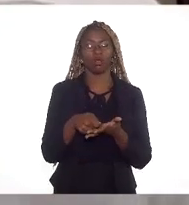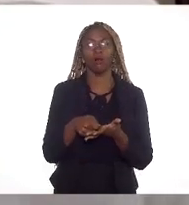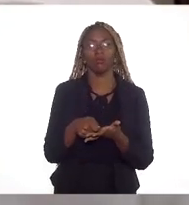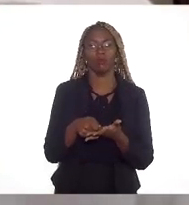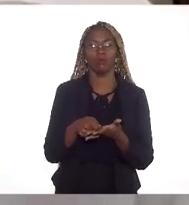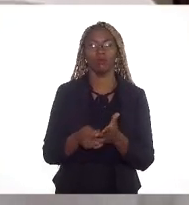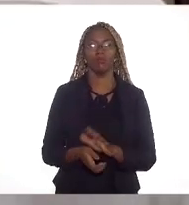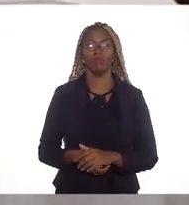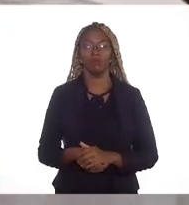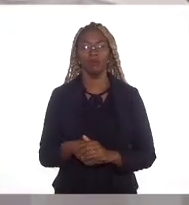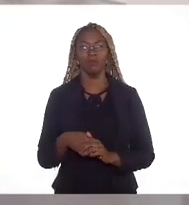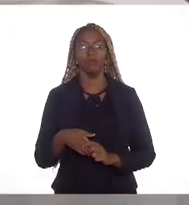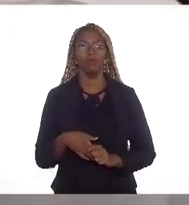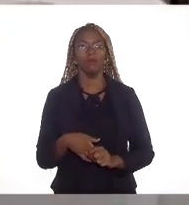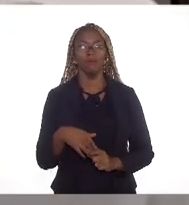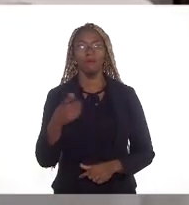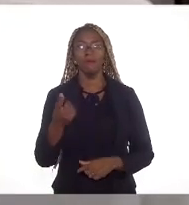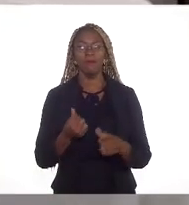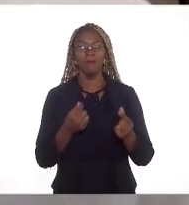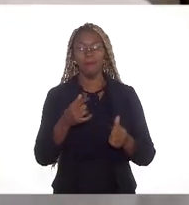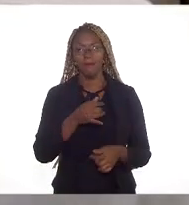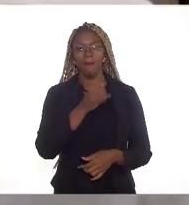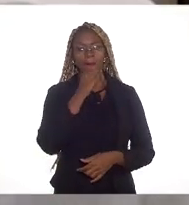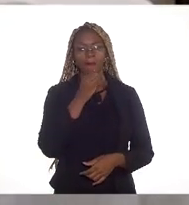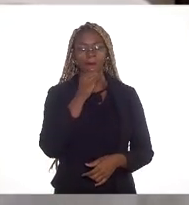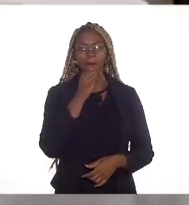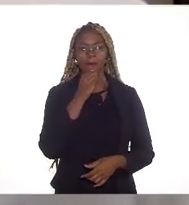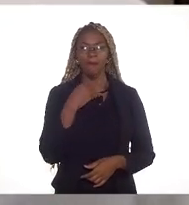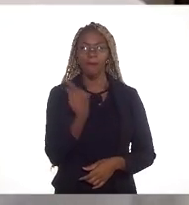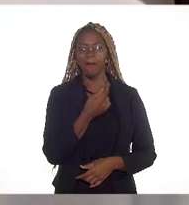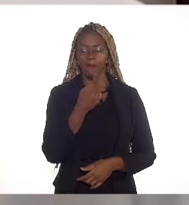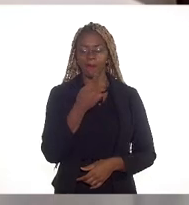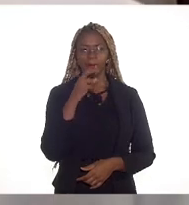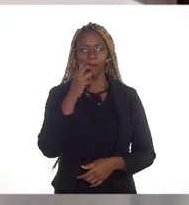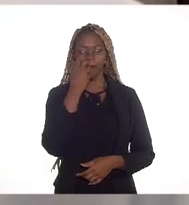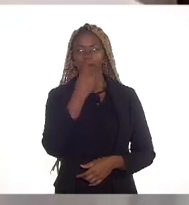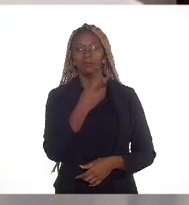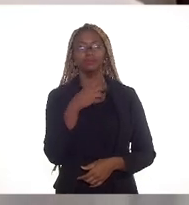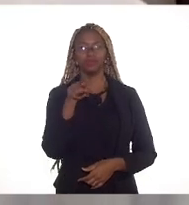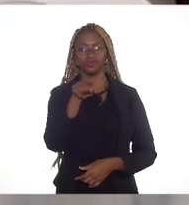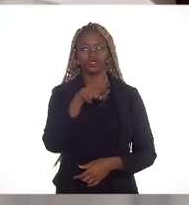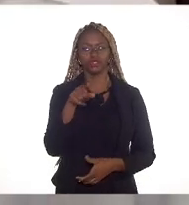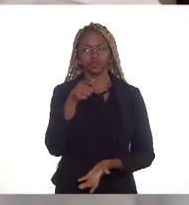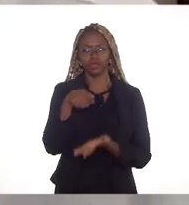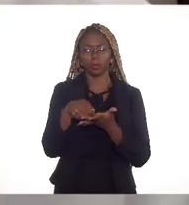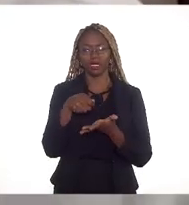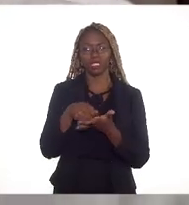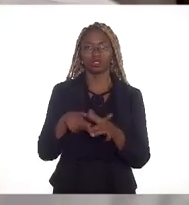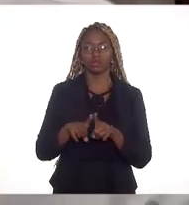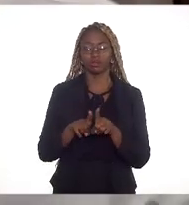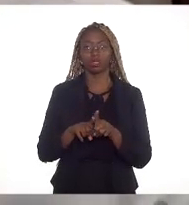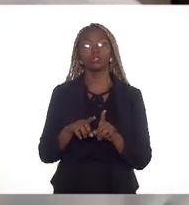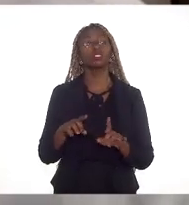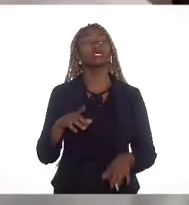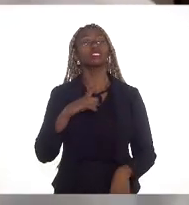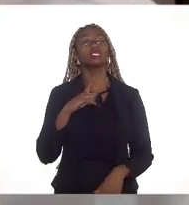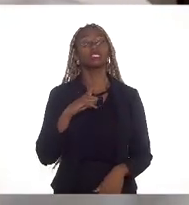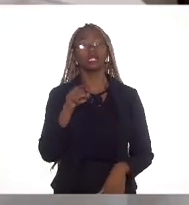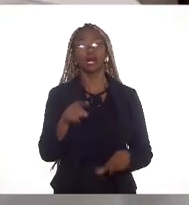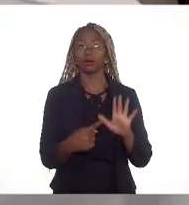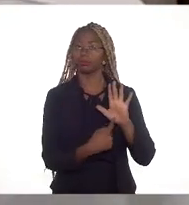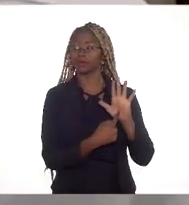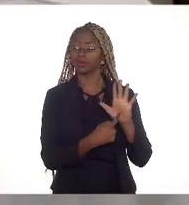as despesas de capital, por exemplo, os senhores vão ver, e as despesas obrigatórias, os senhores vão ver que lá estará constando